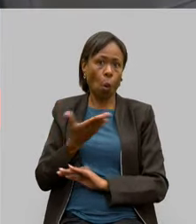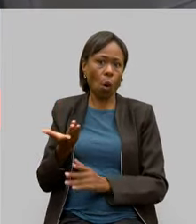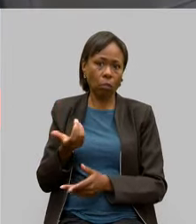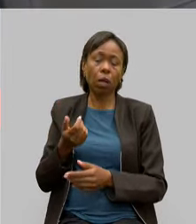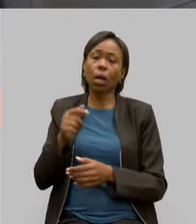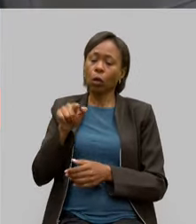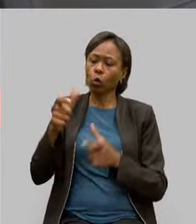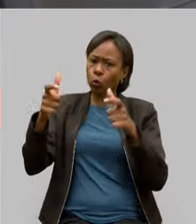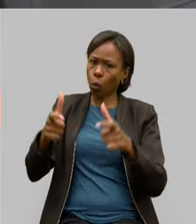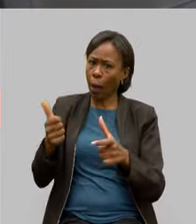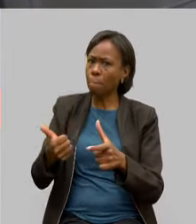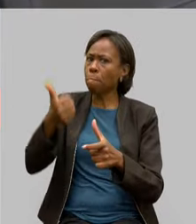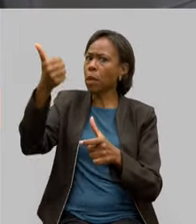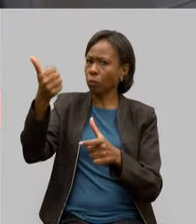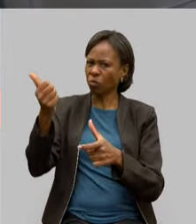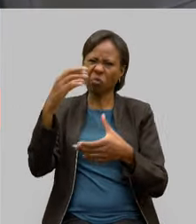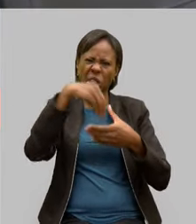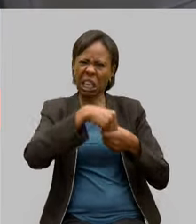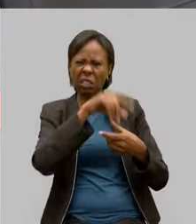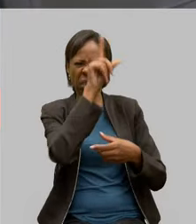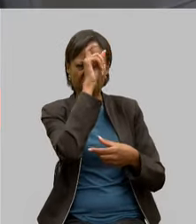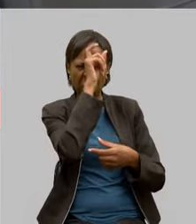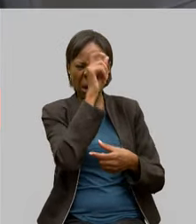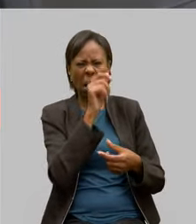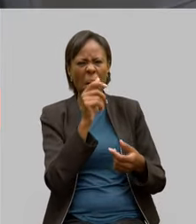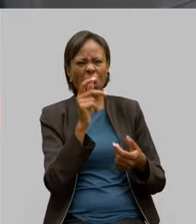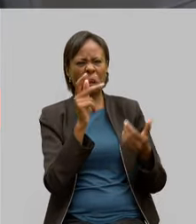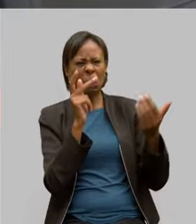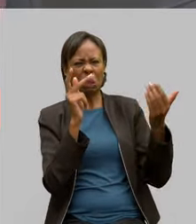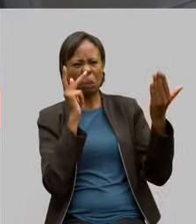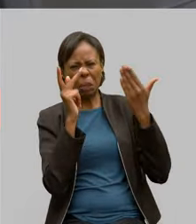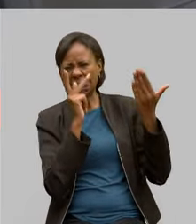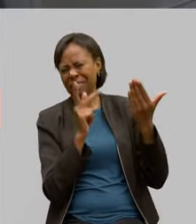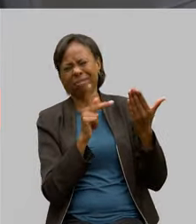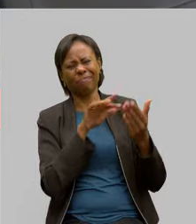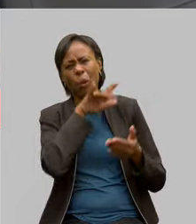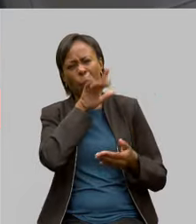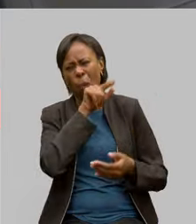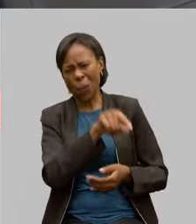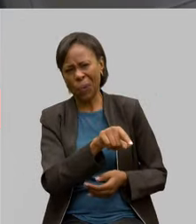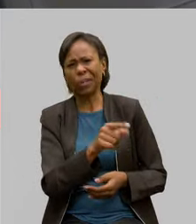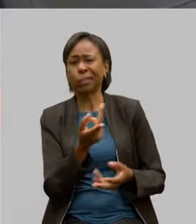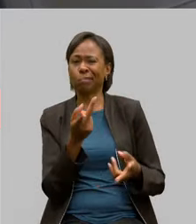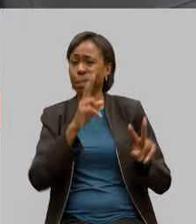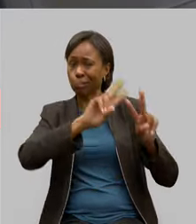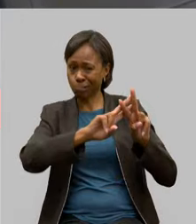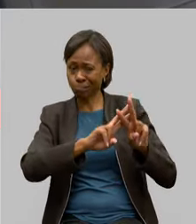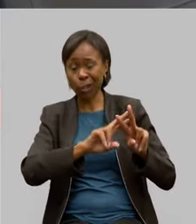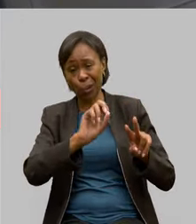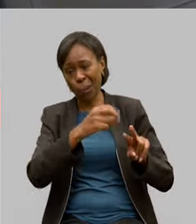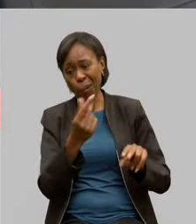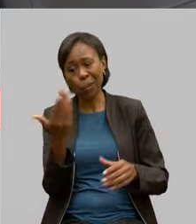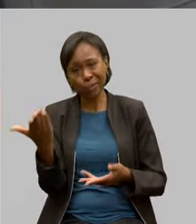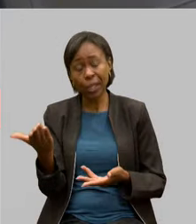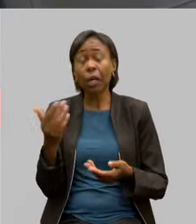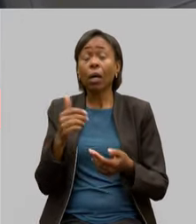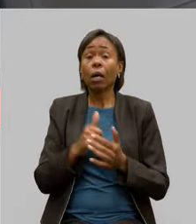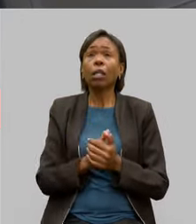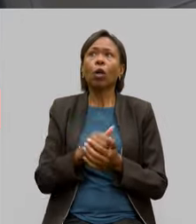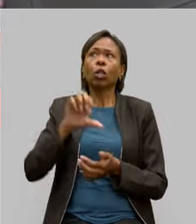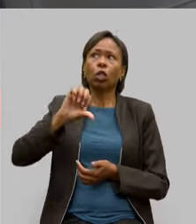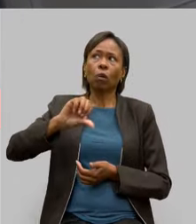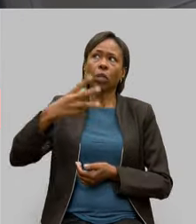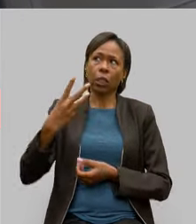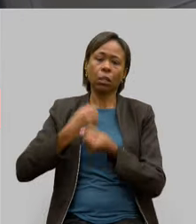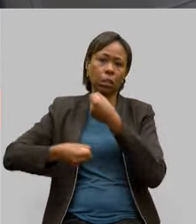mais saudável do que tratar dentro do Hospital Psiquiátrico que era o que existia ou então que ele fosse preso então em 93 eh